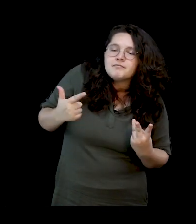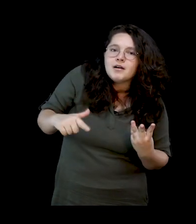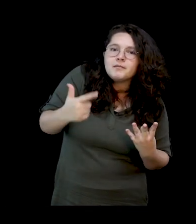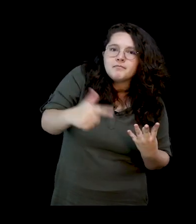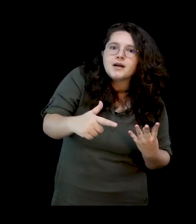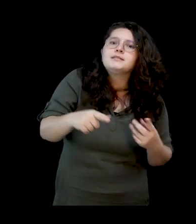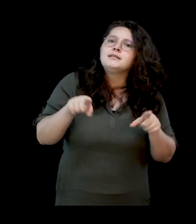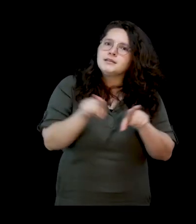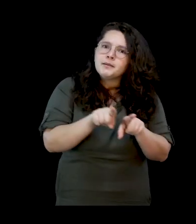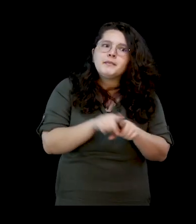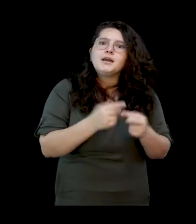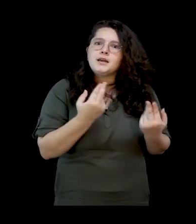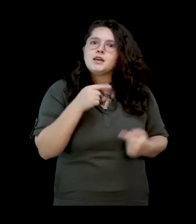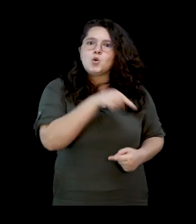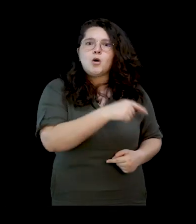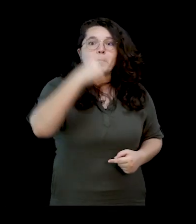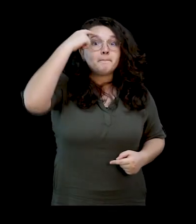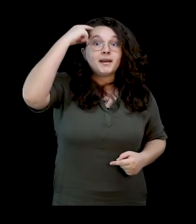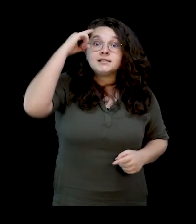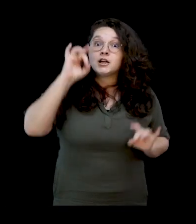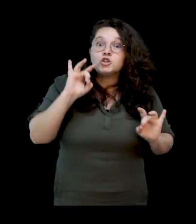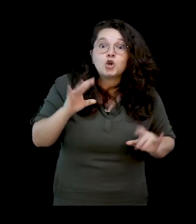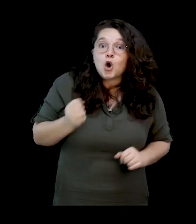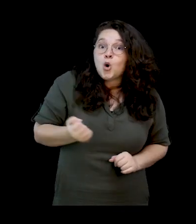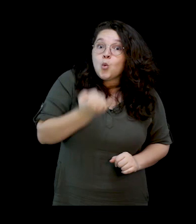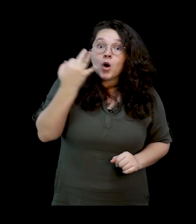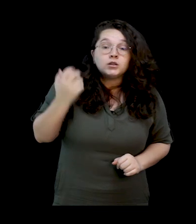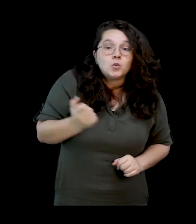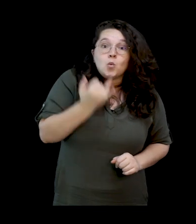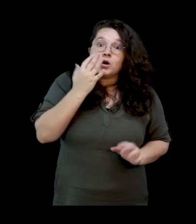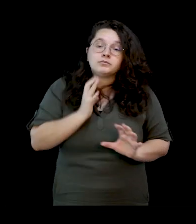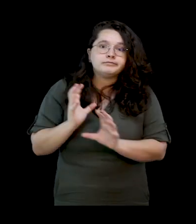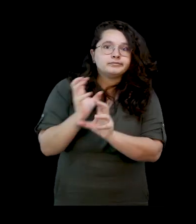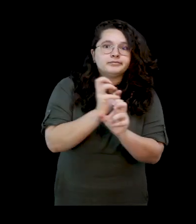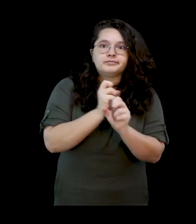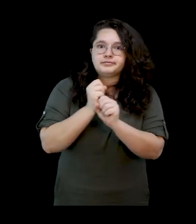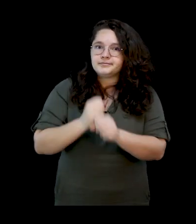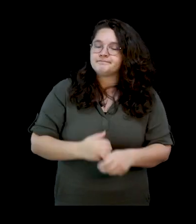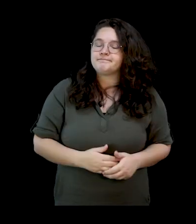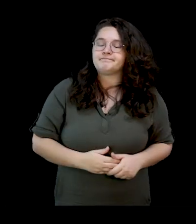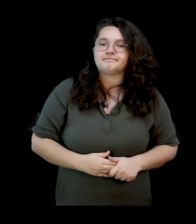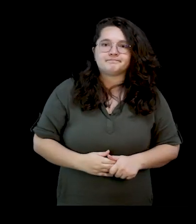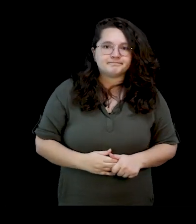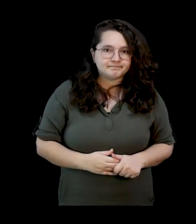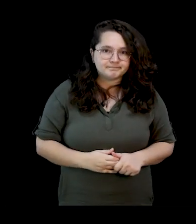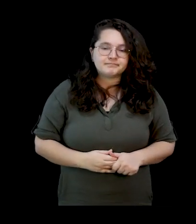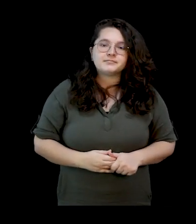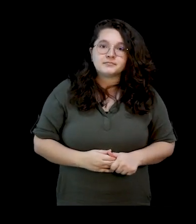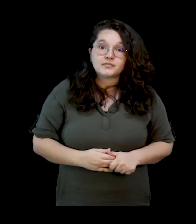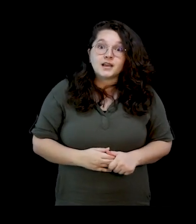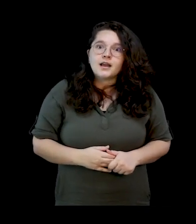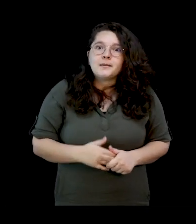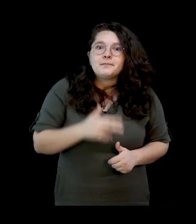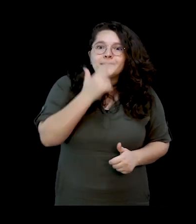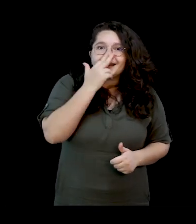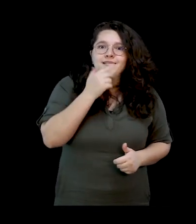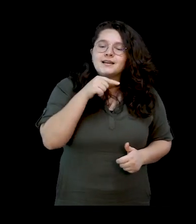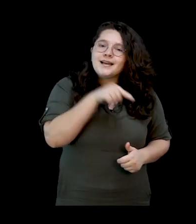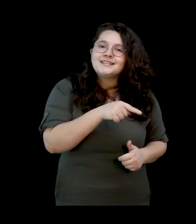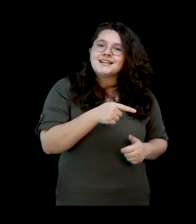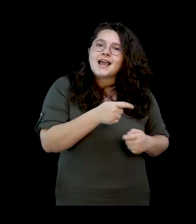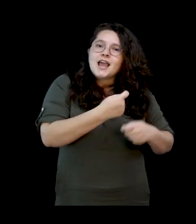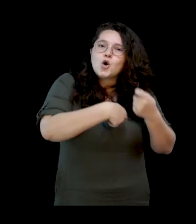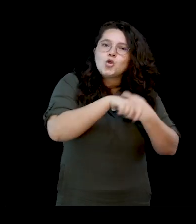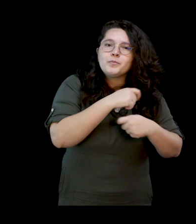mais assestada sobre esse aspecto quantitativo e numérico. A emergência de uma etiqueta